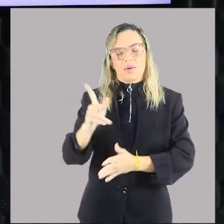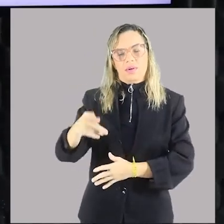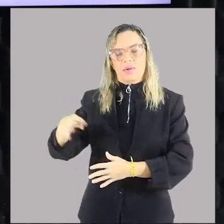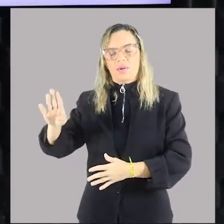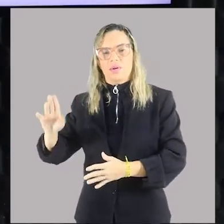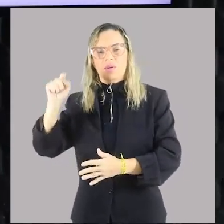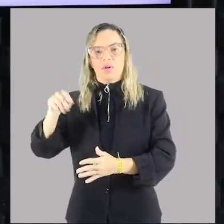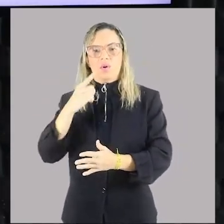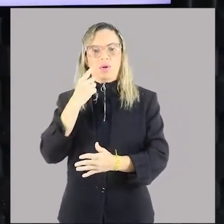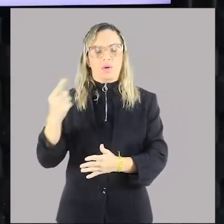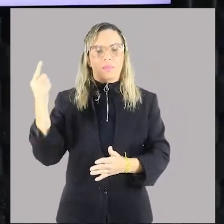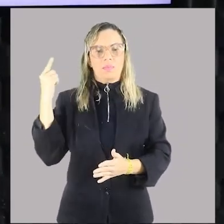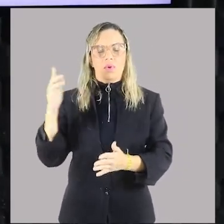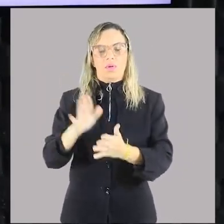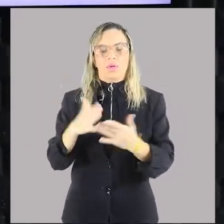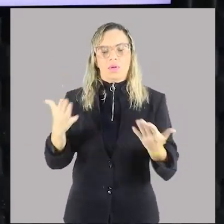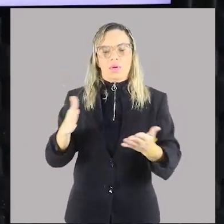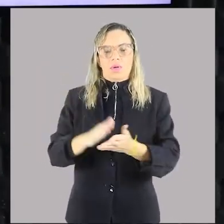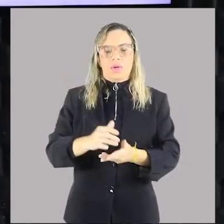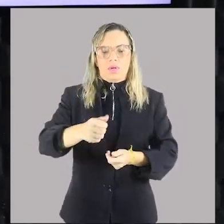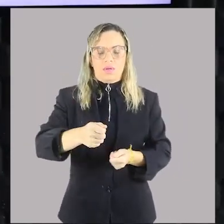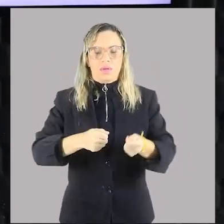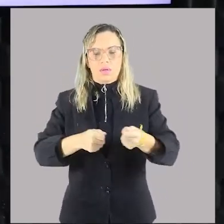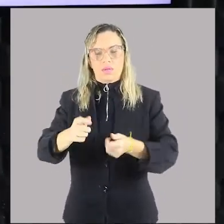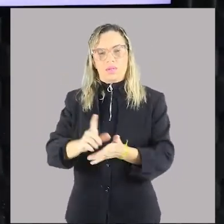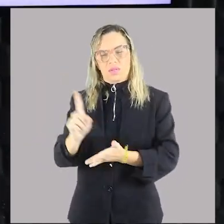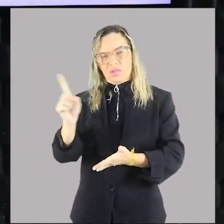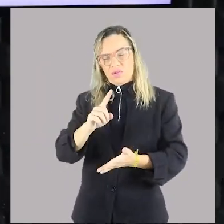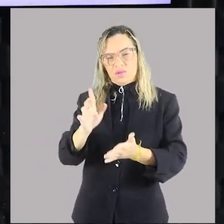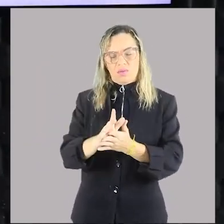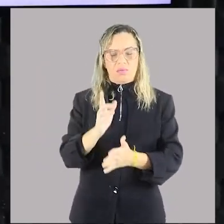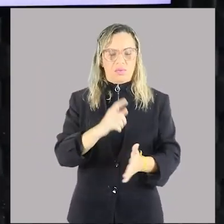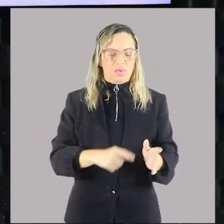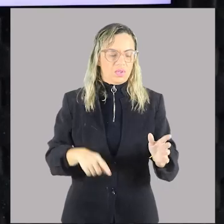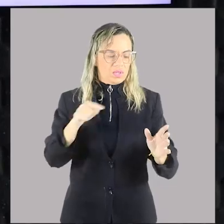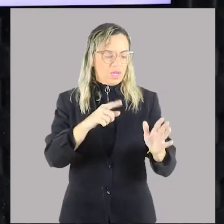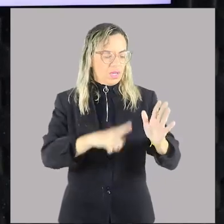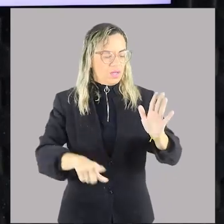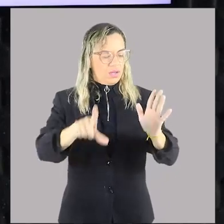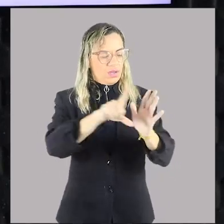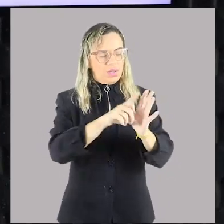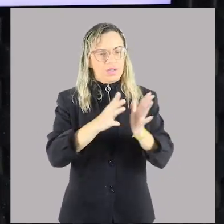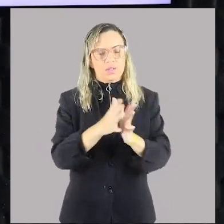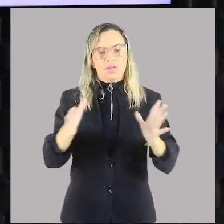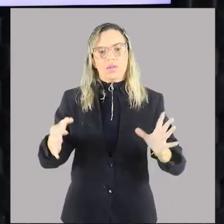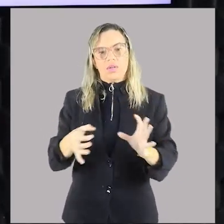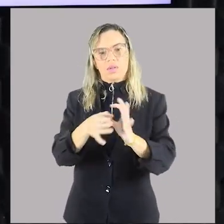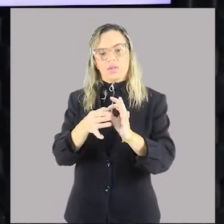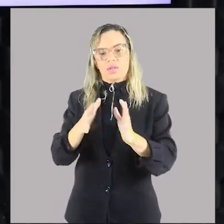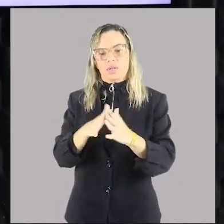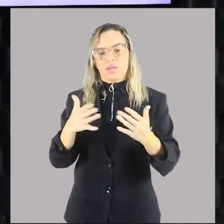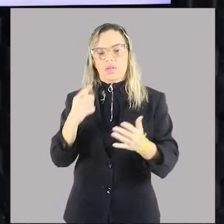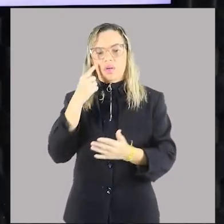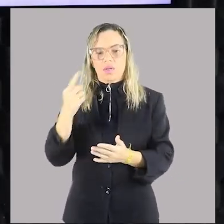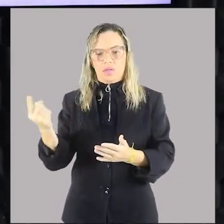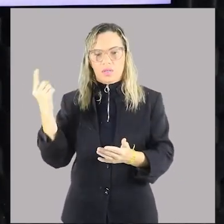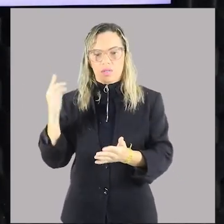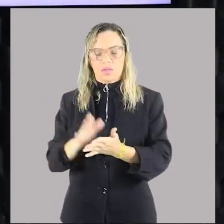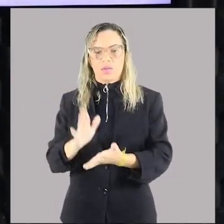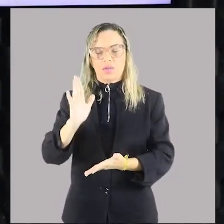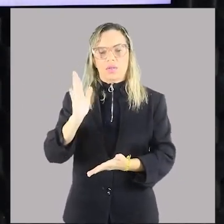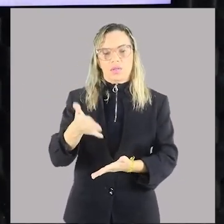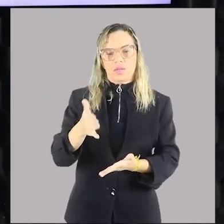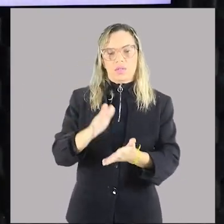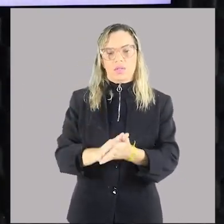que se vê aqui é que esse controle ele não depende de lei. Já quando a gente vai tratar daqui a pouco a respeito do controle da